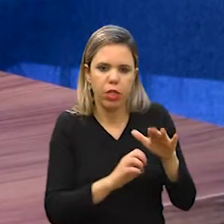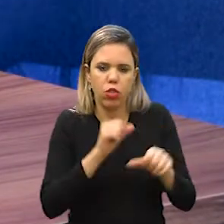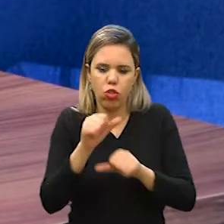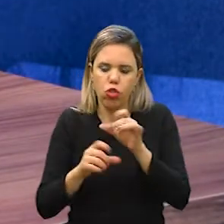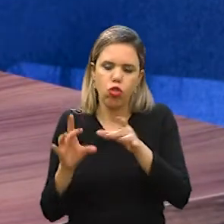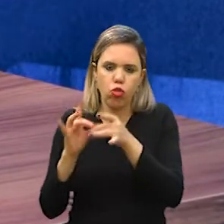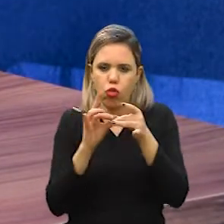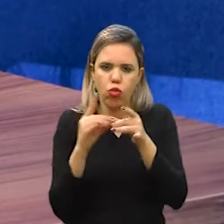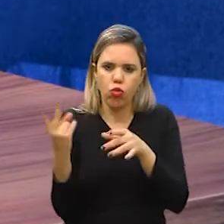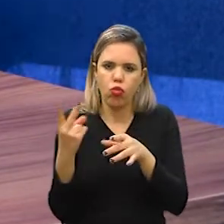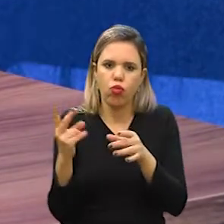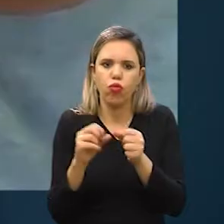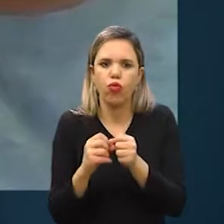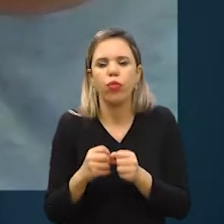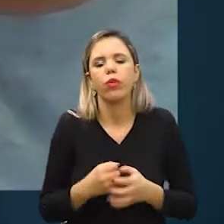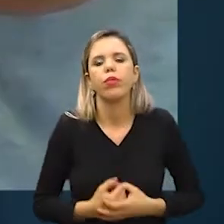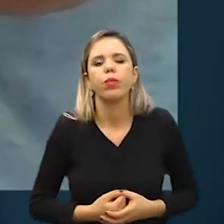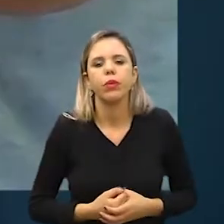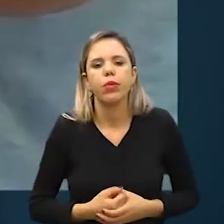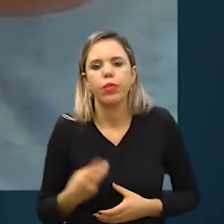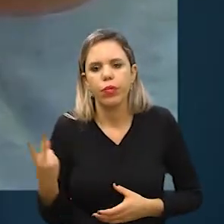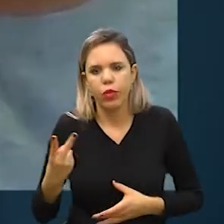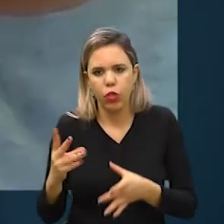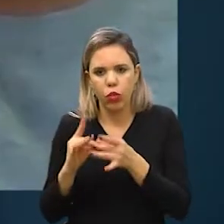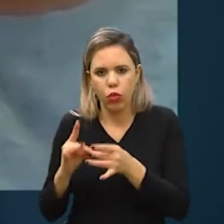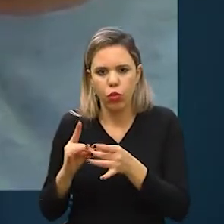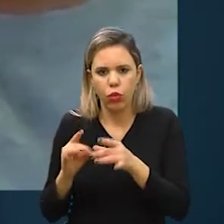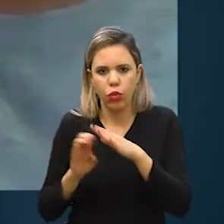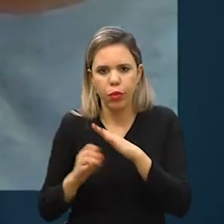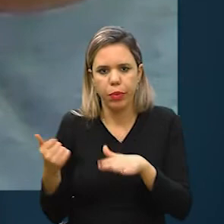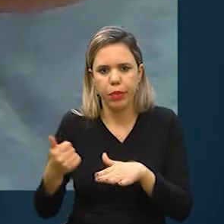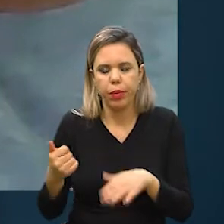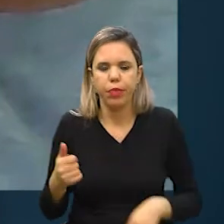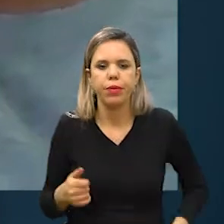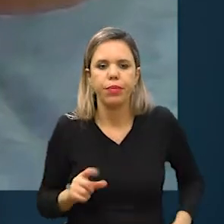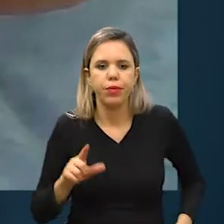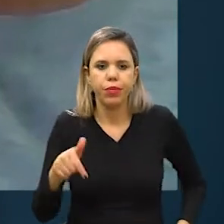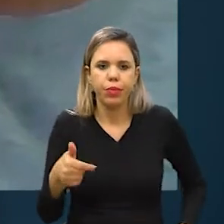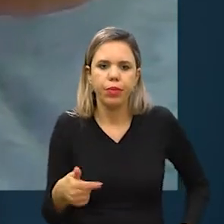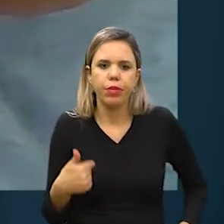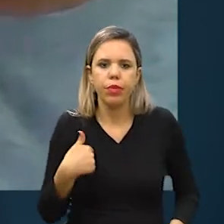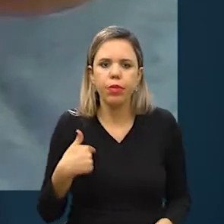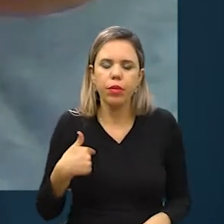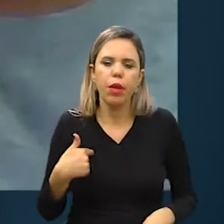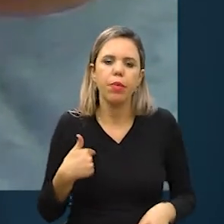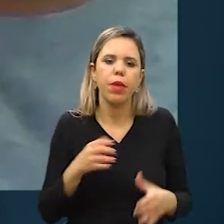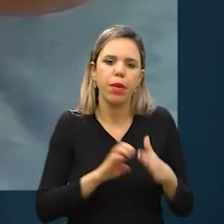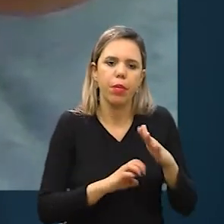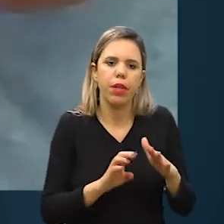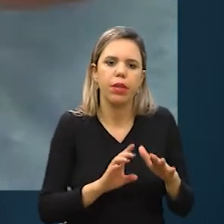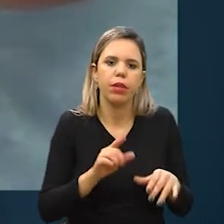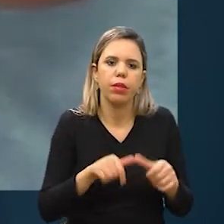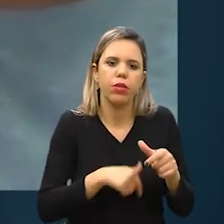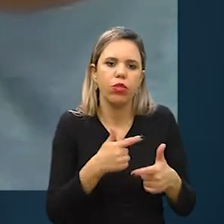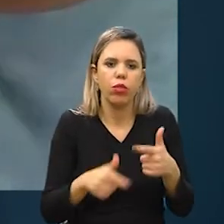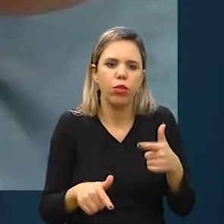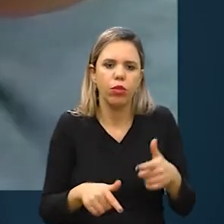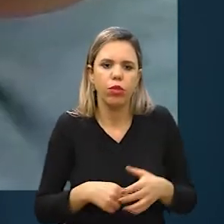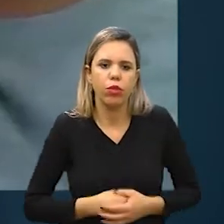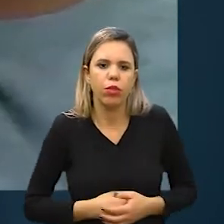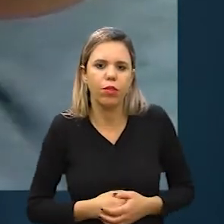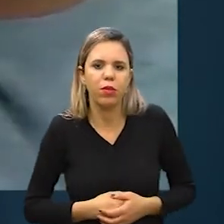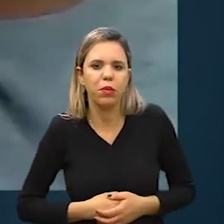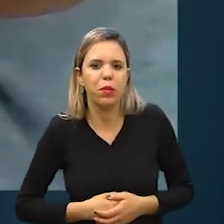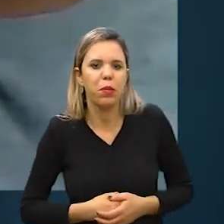se tornou sócio dele? Eu me tornei sócio primeiro. Depois, quando eu pulei essa